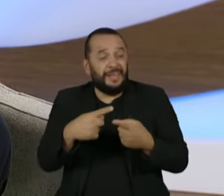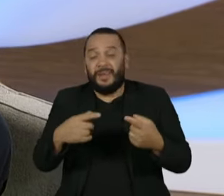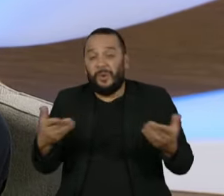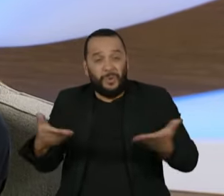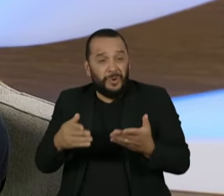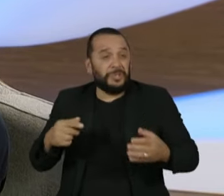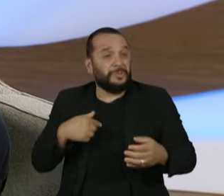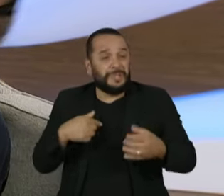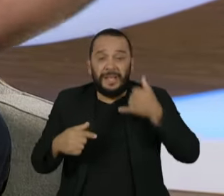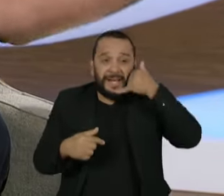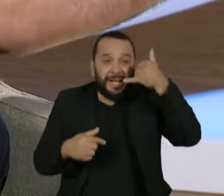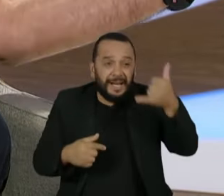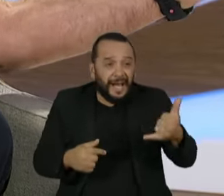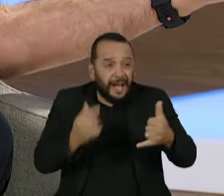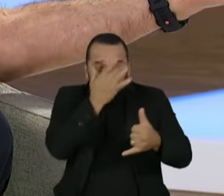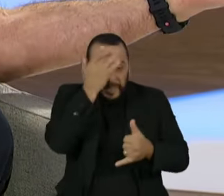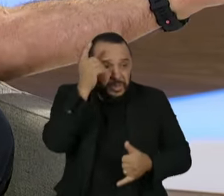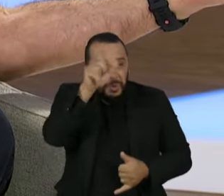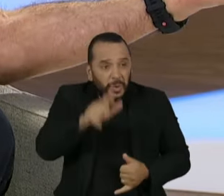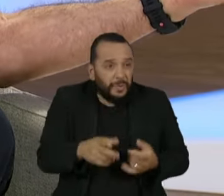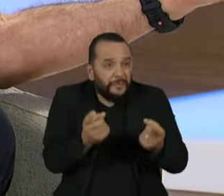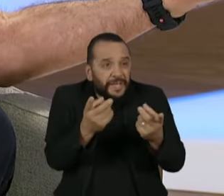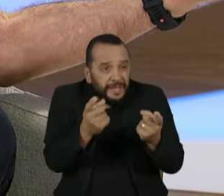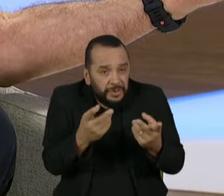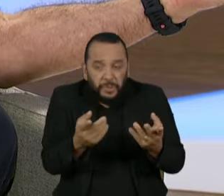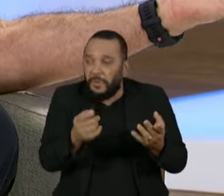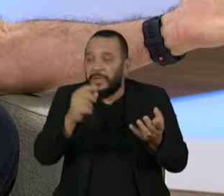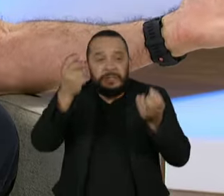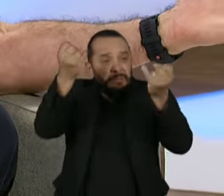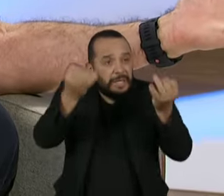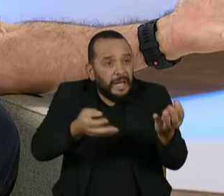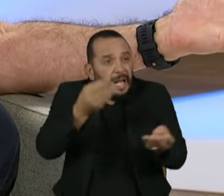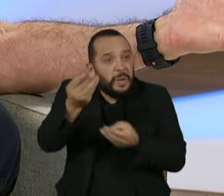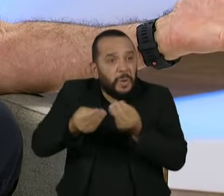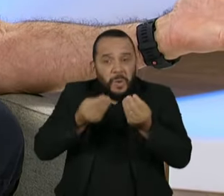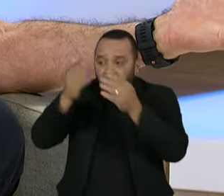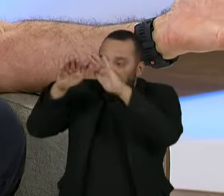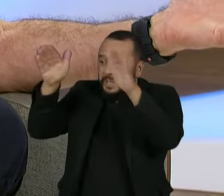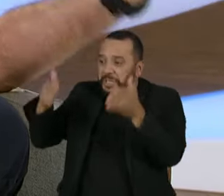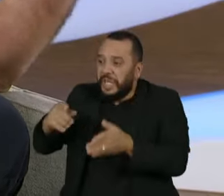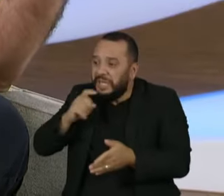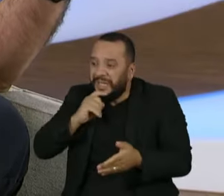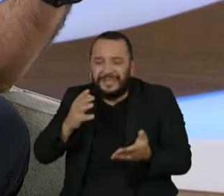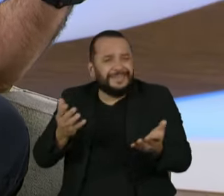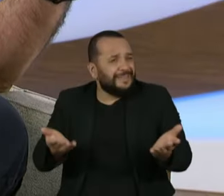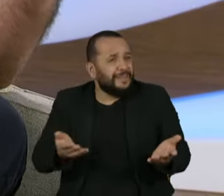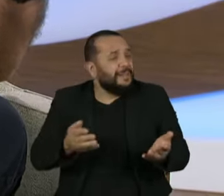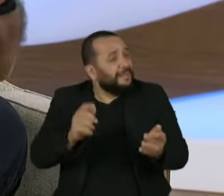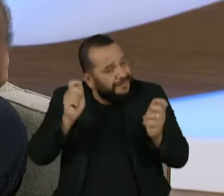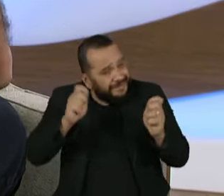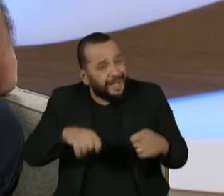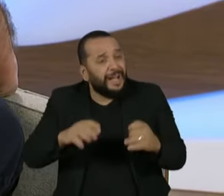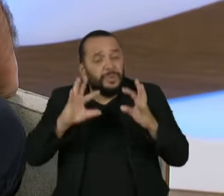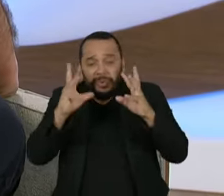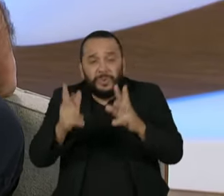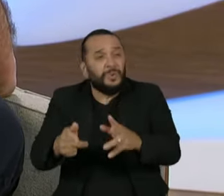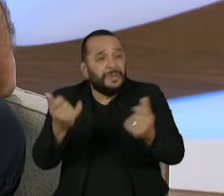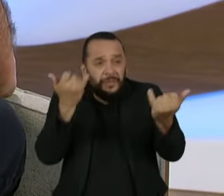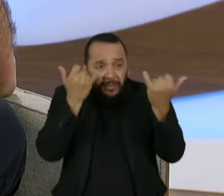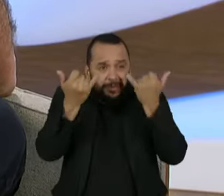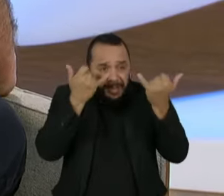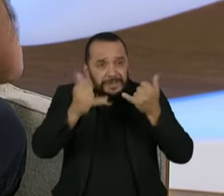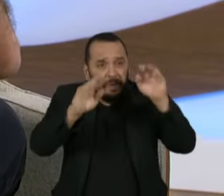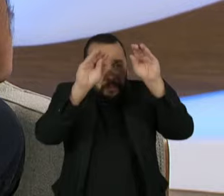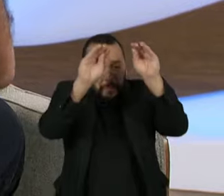essas competências que existem por aí só que não estão codificadas e esse é um problema profundo